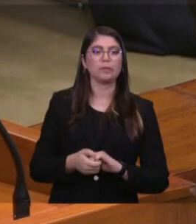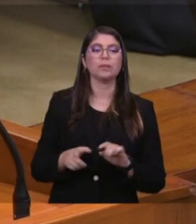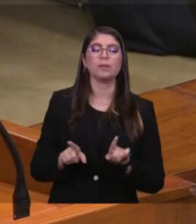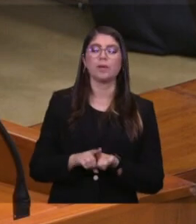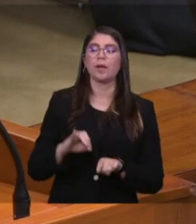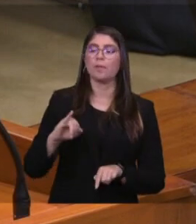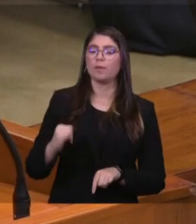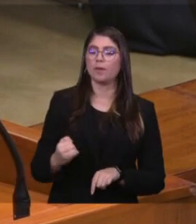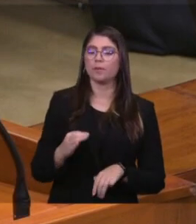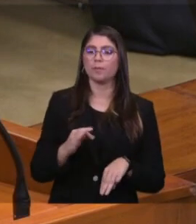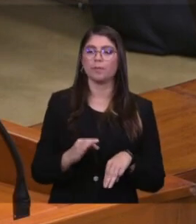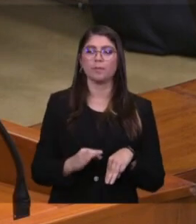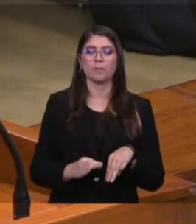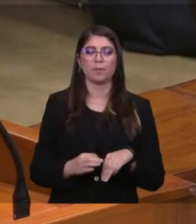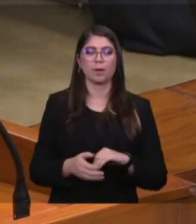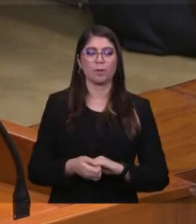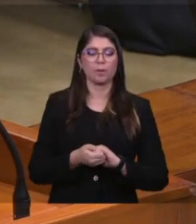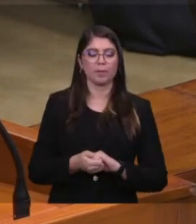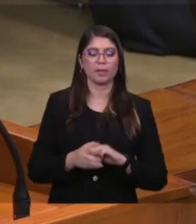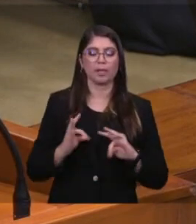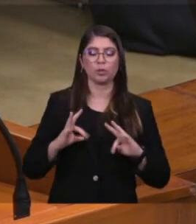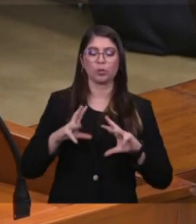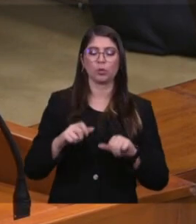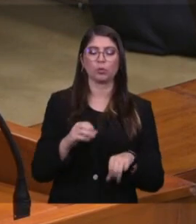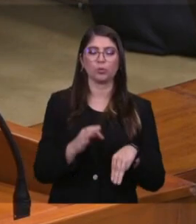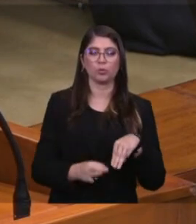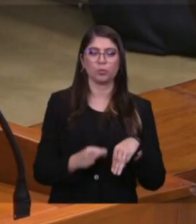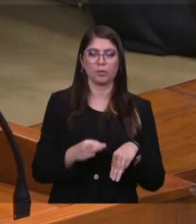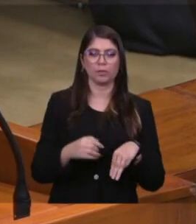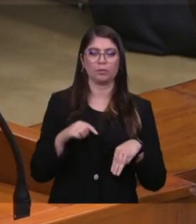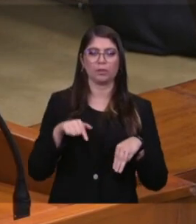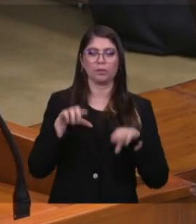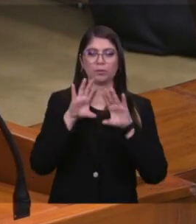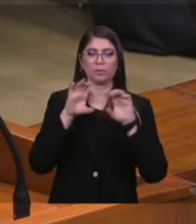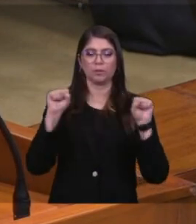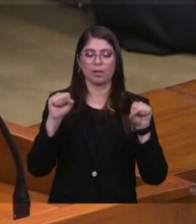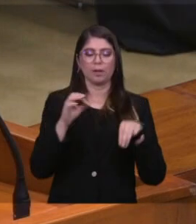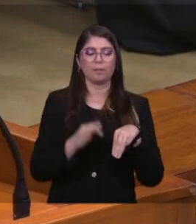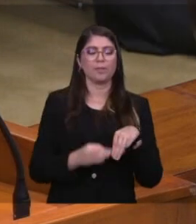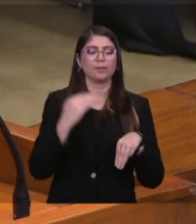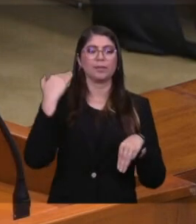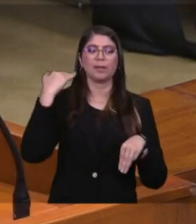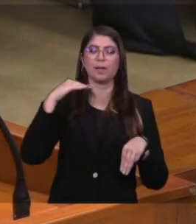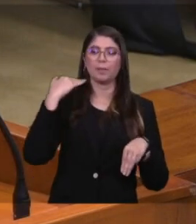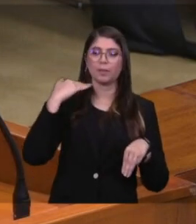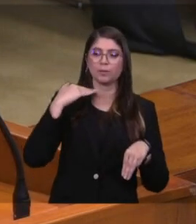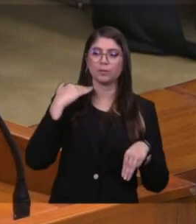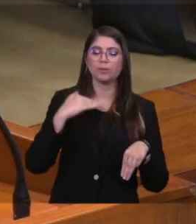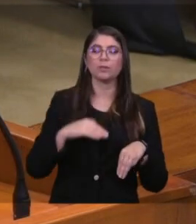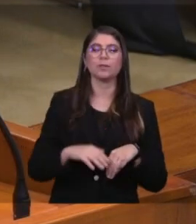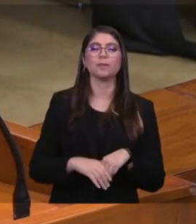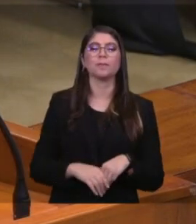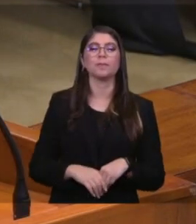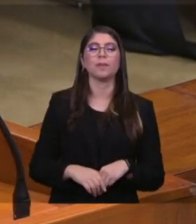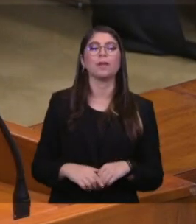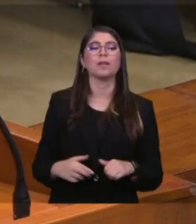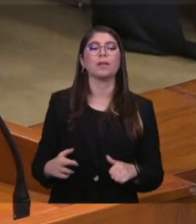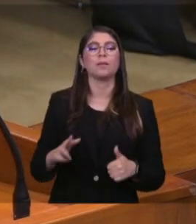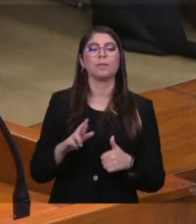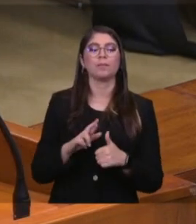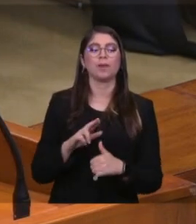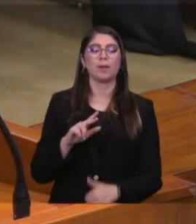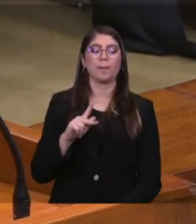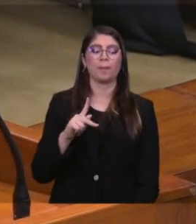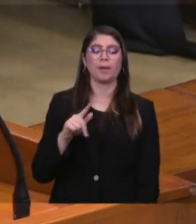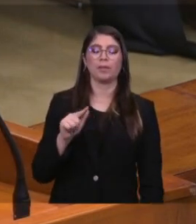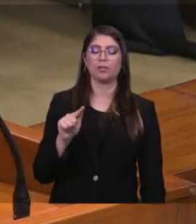para cumprimentar também todos os ministros da Corte. Senhora ministra Carmen Lúcia, óculos de grau. Senhora procuradora-geral da